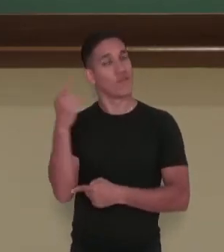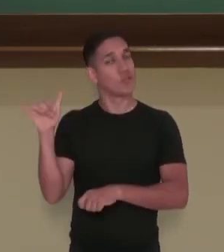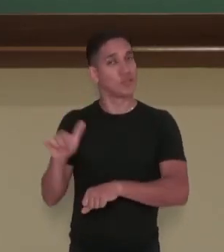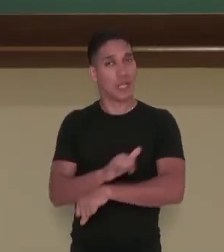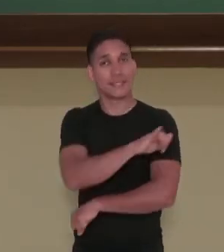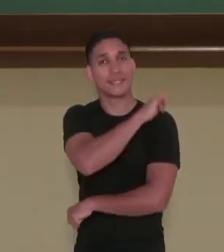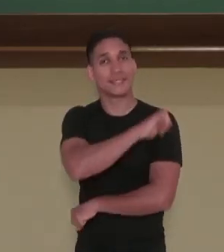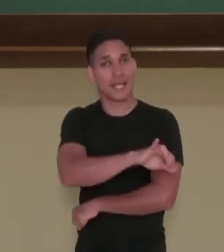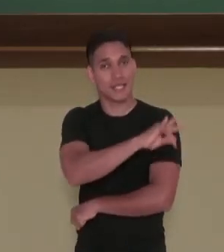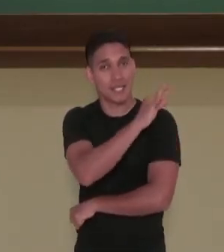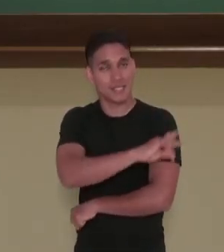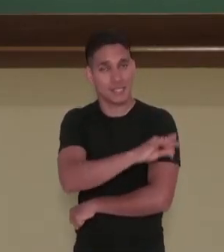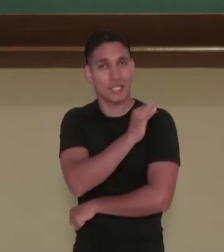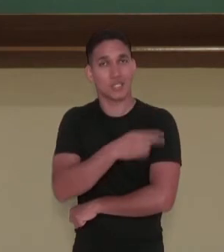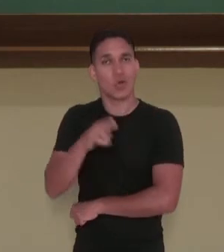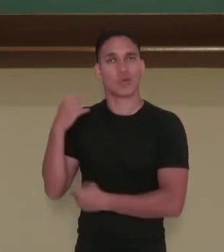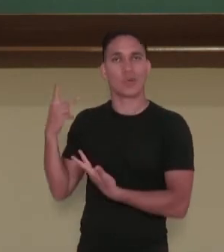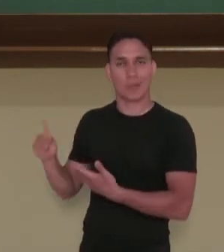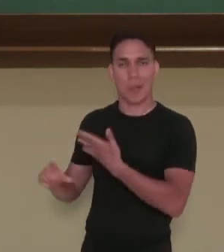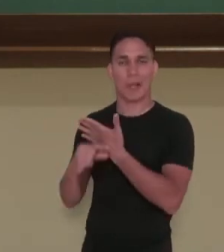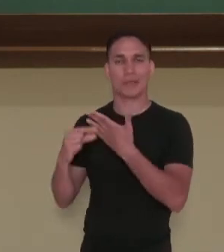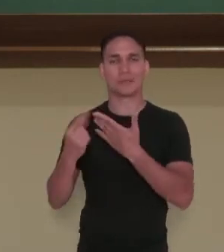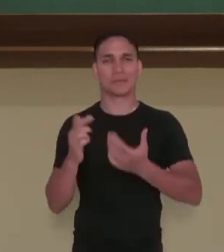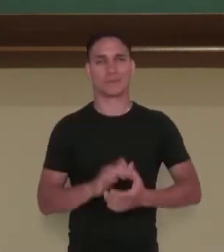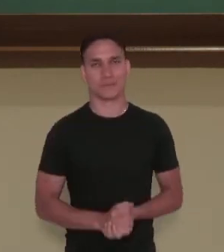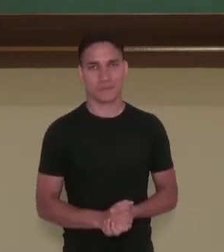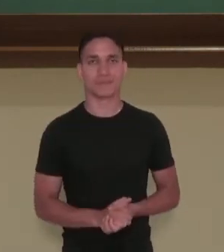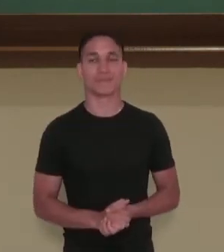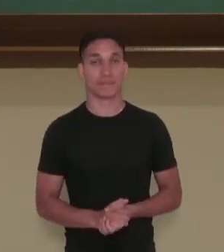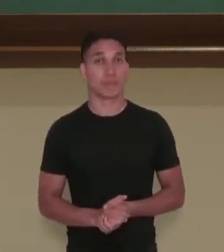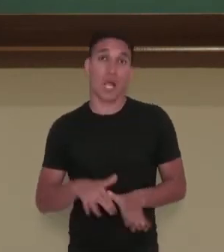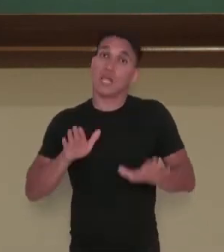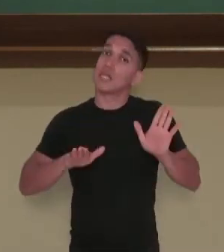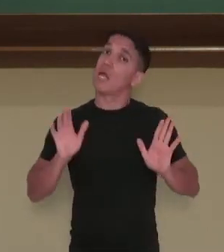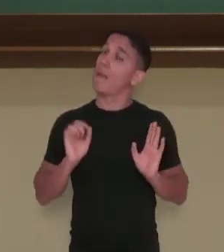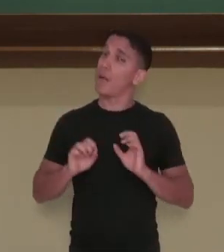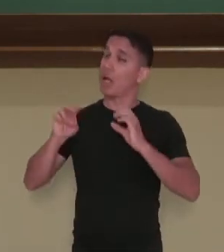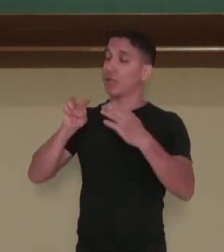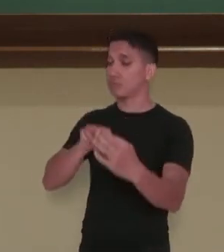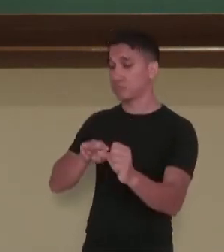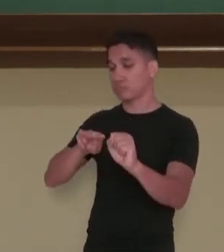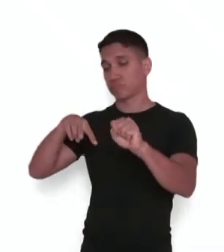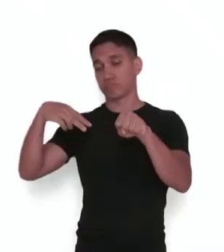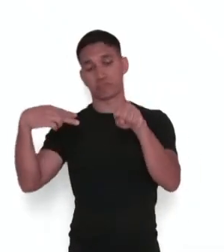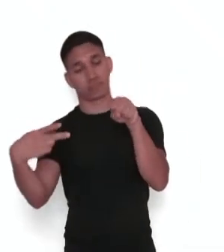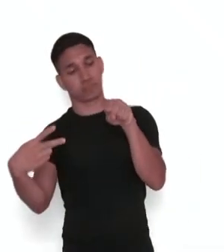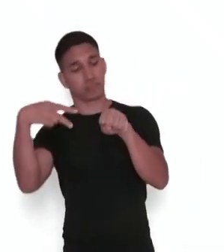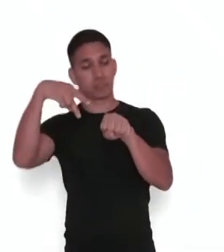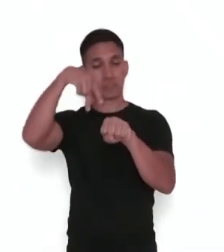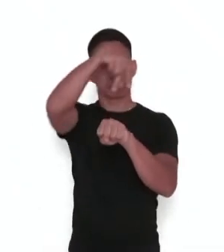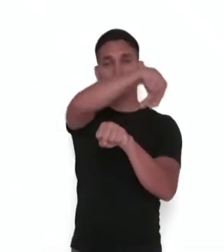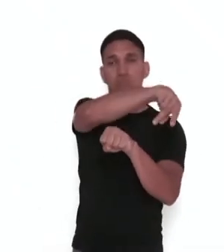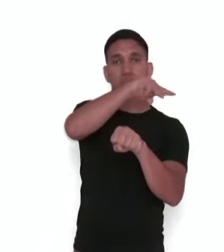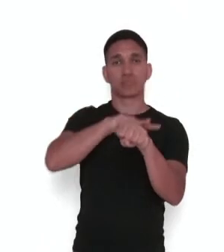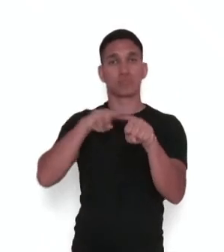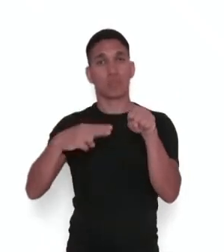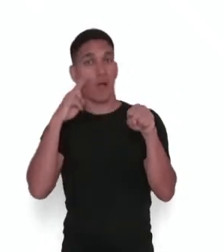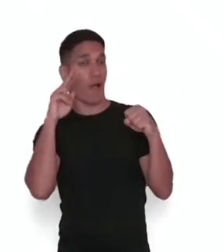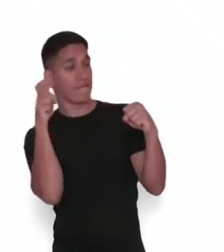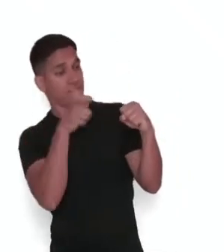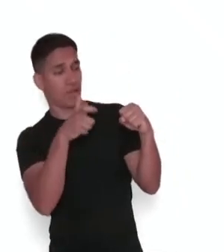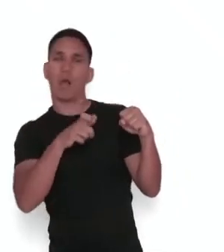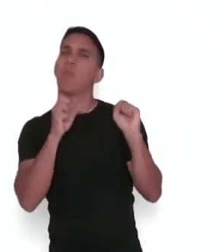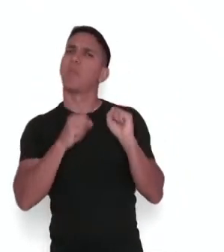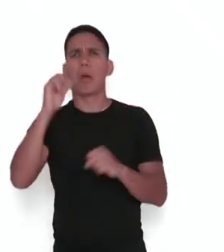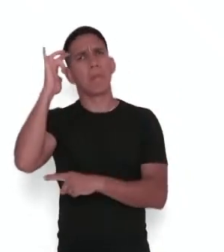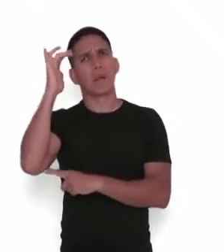técnica utilizada pelo o nosso artista. Dependendo do ângulo de quem observa a obra, o espectador pode ter a impressão de que se